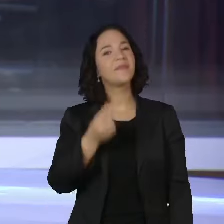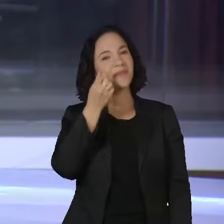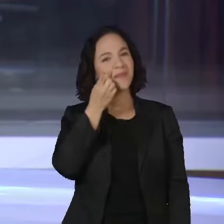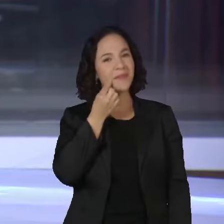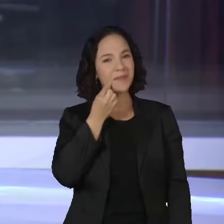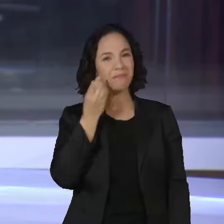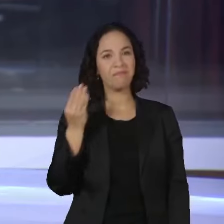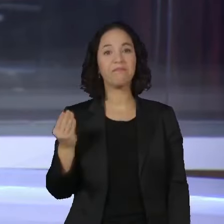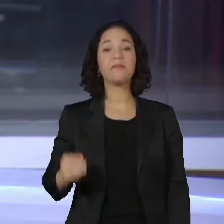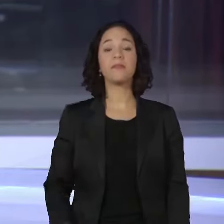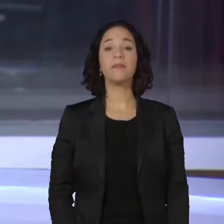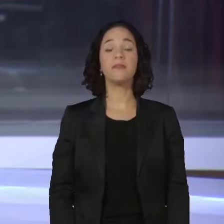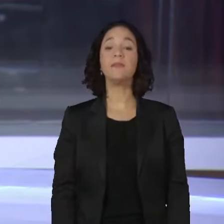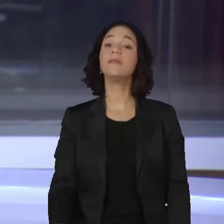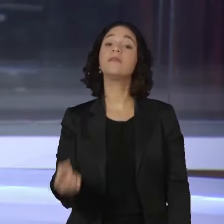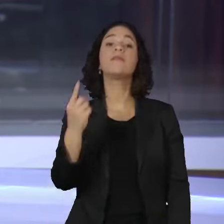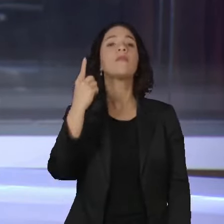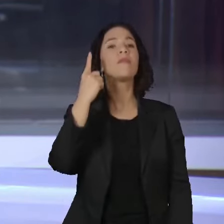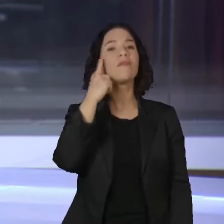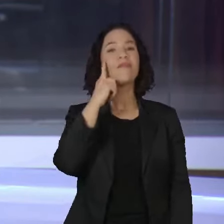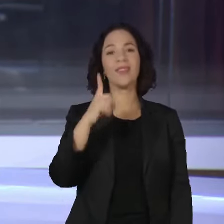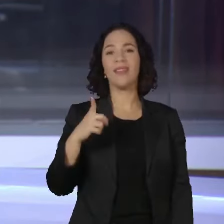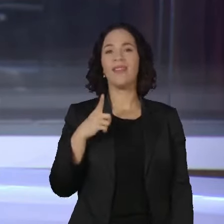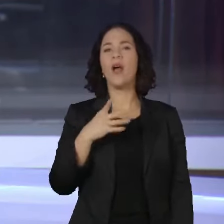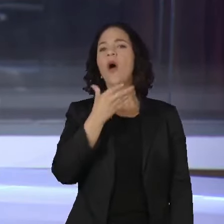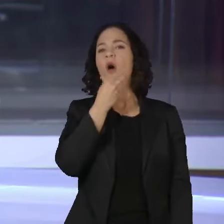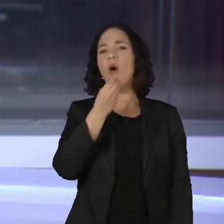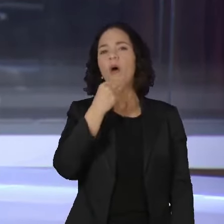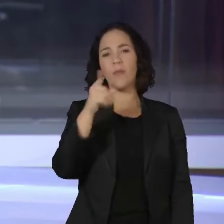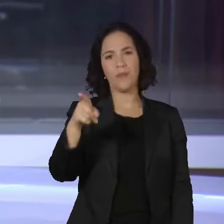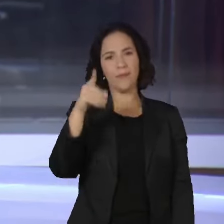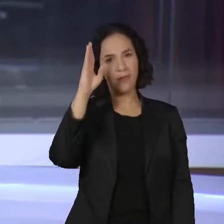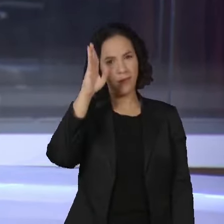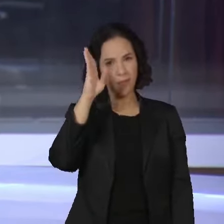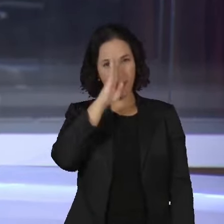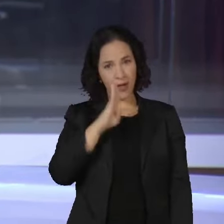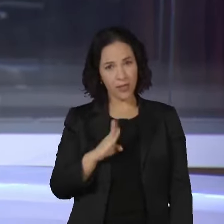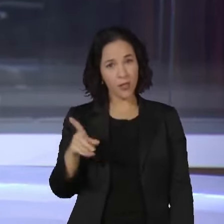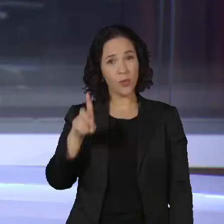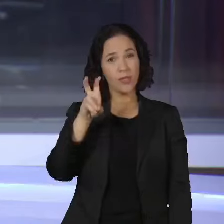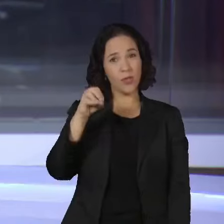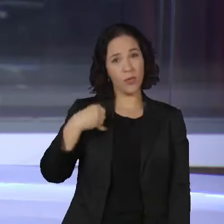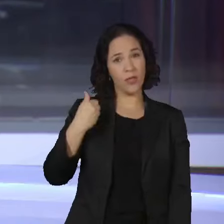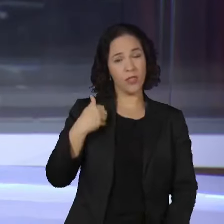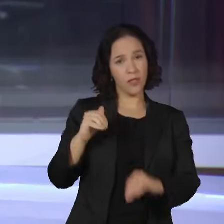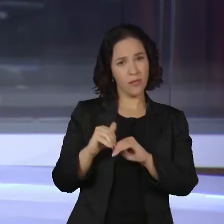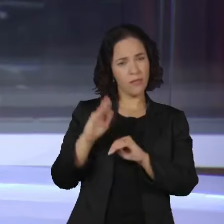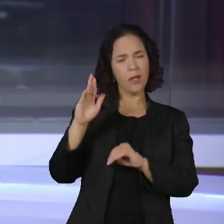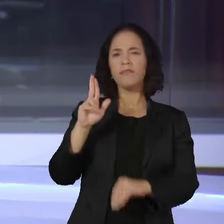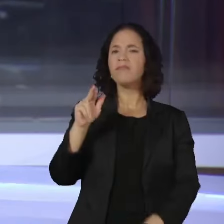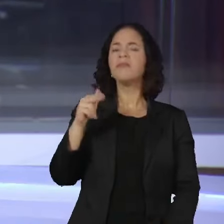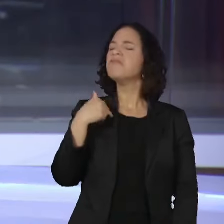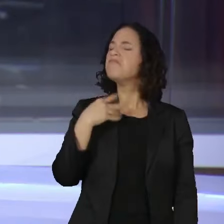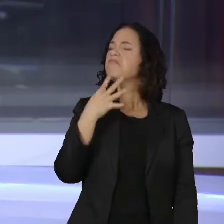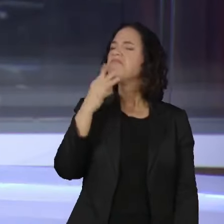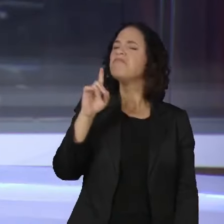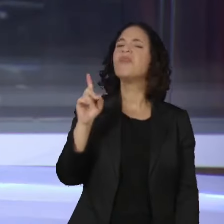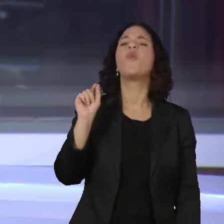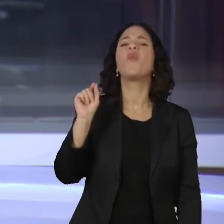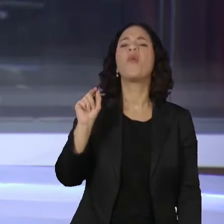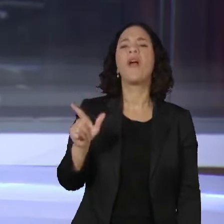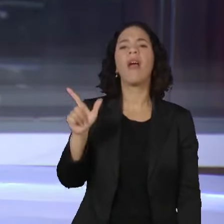1/4 dos homens brasileiros acima de 50 anos nunca ouviu falar da hiperplasia benigna da